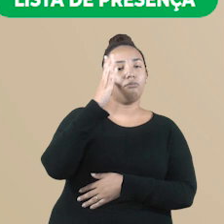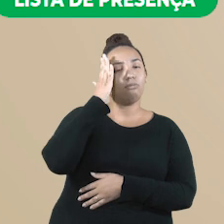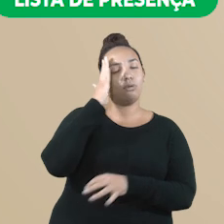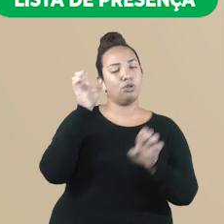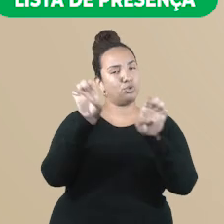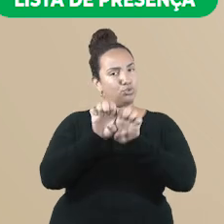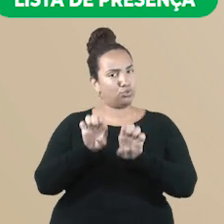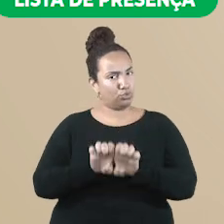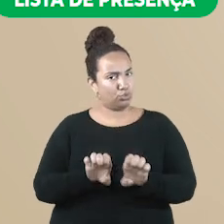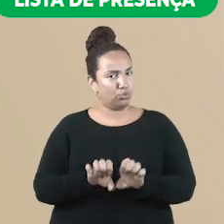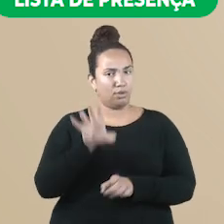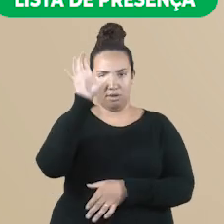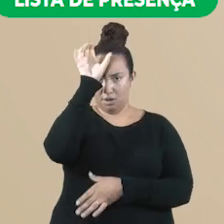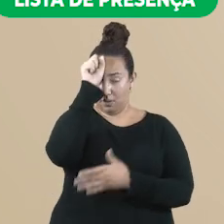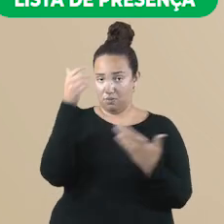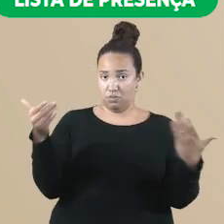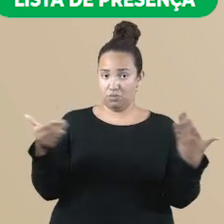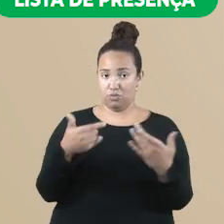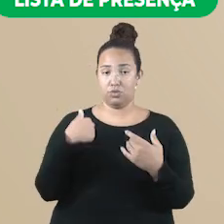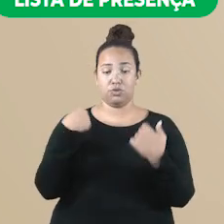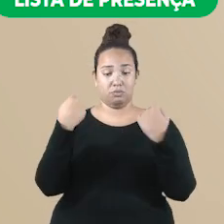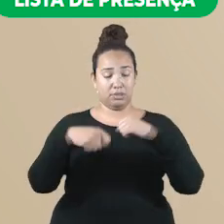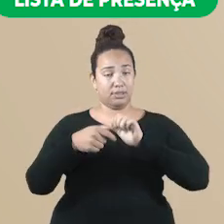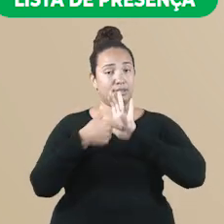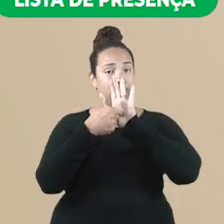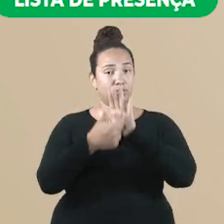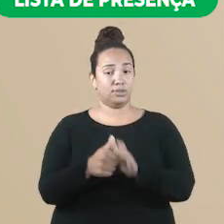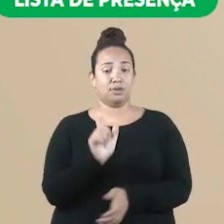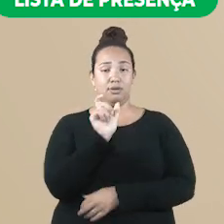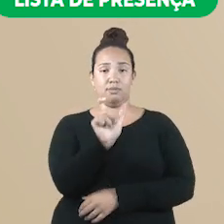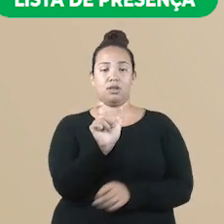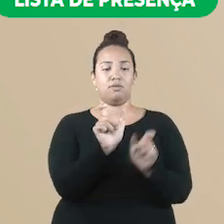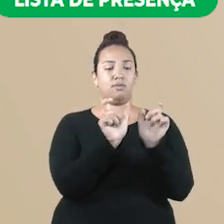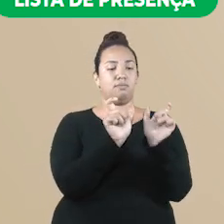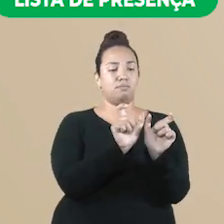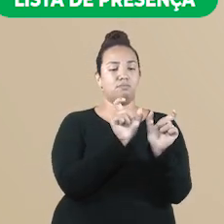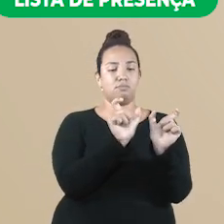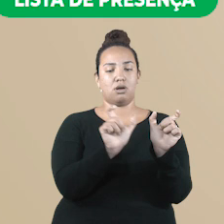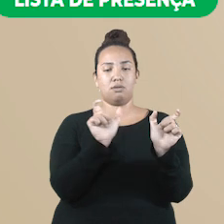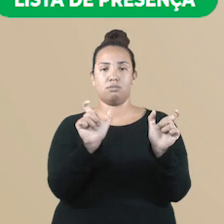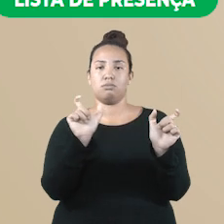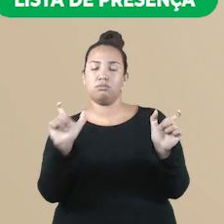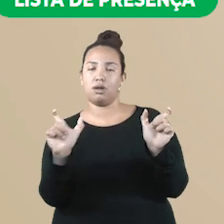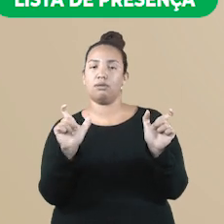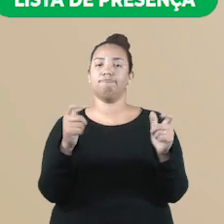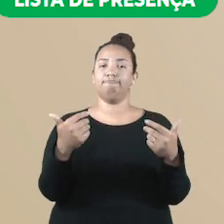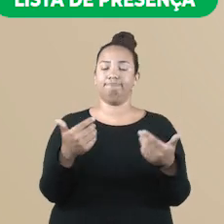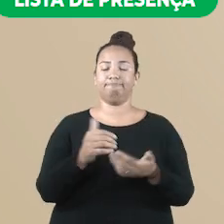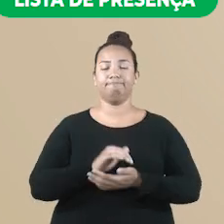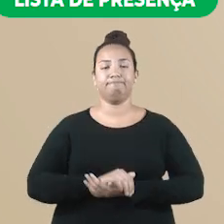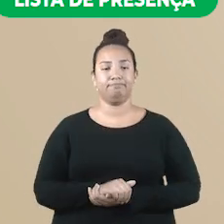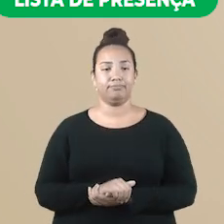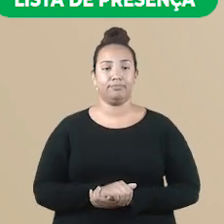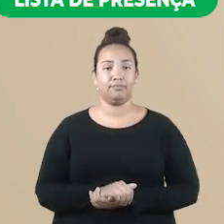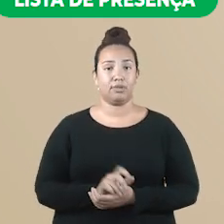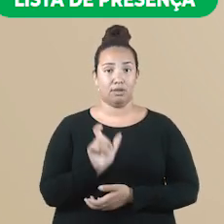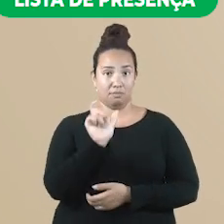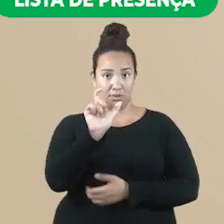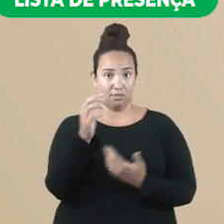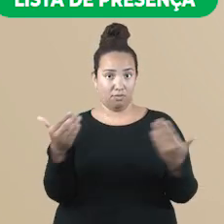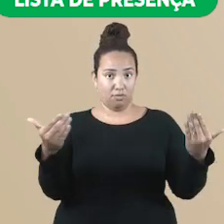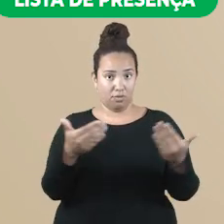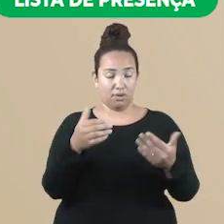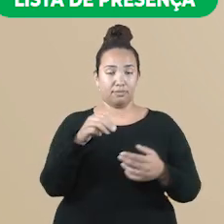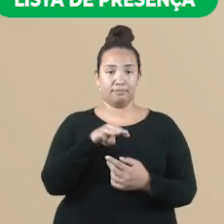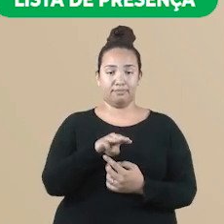com a estrutura que estudamos, temos que apresentar a separação silábica da palavra que vamos conhecer o significado, que